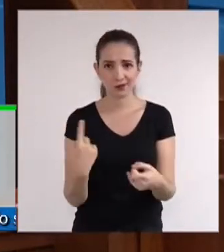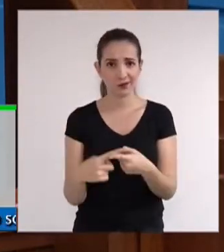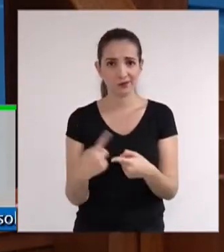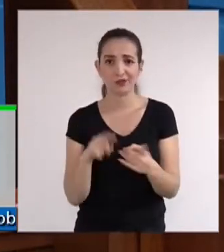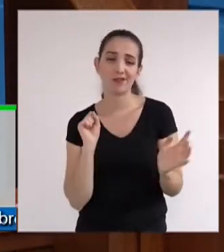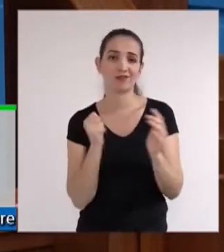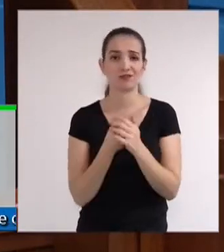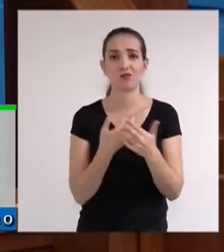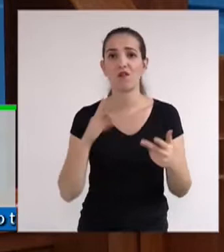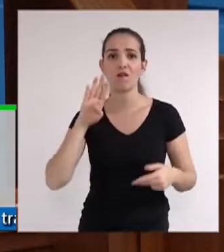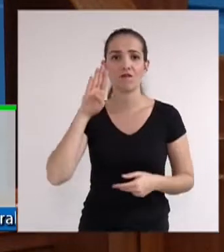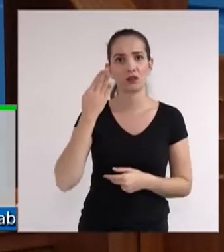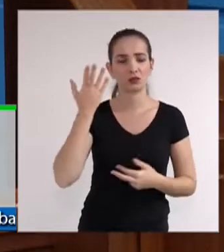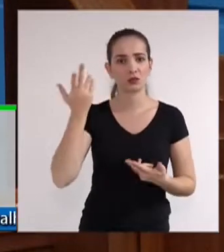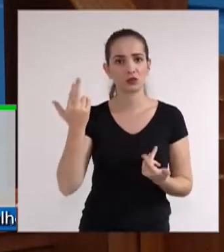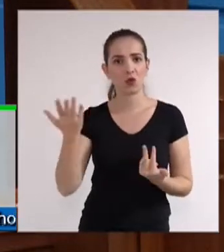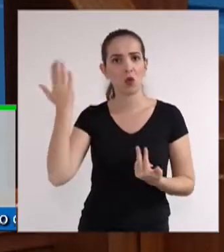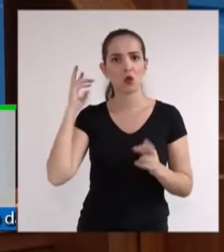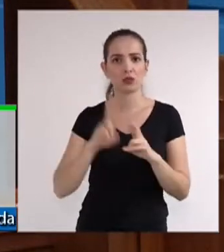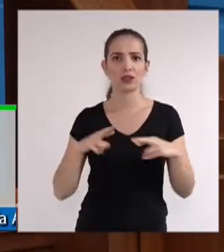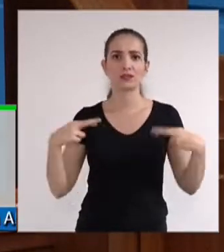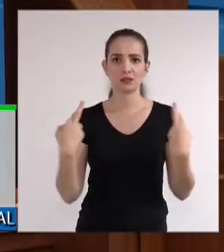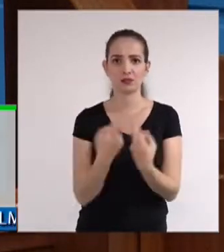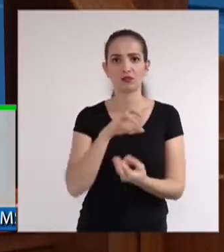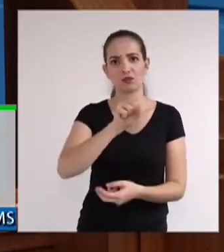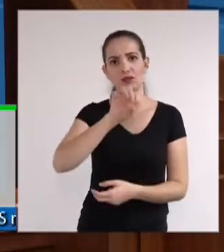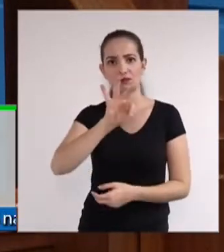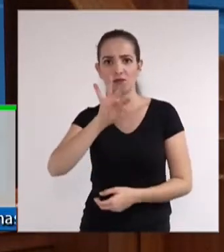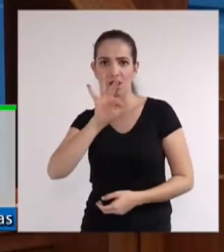STF ontem foi um verdadeiro teatro.